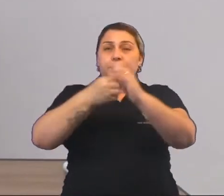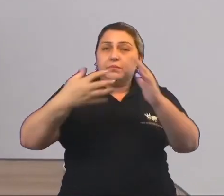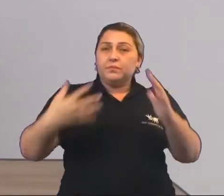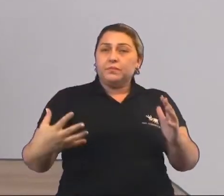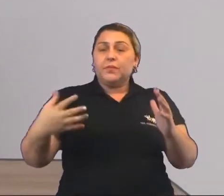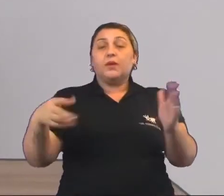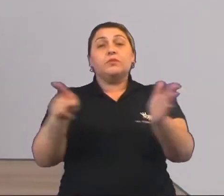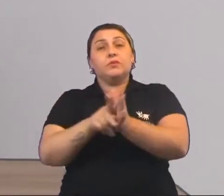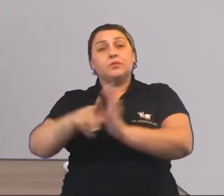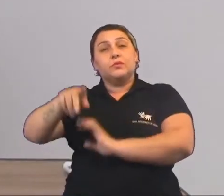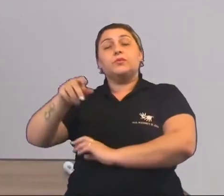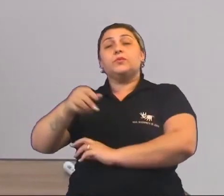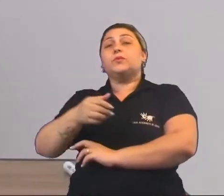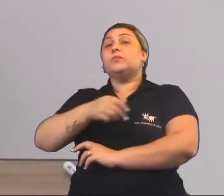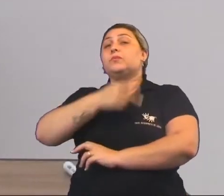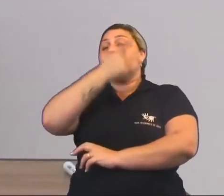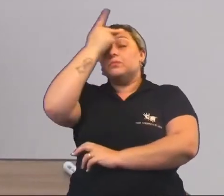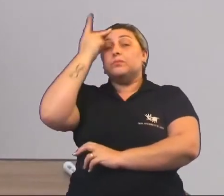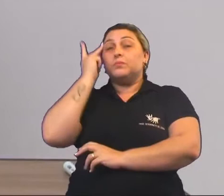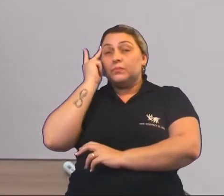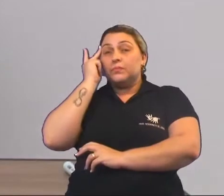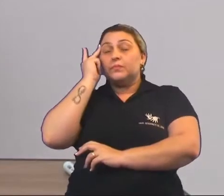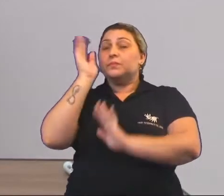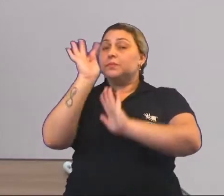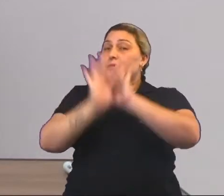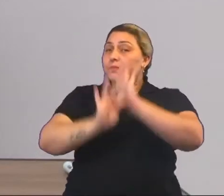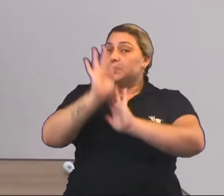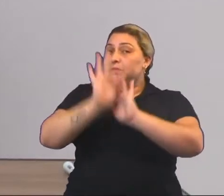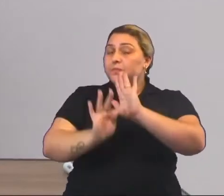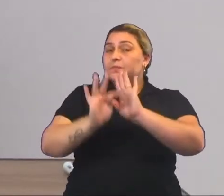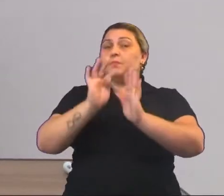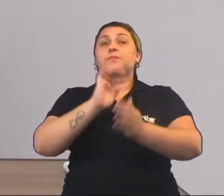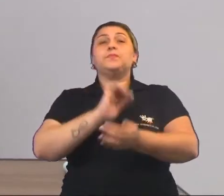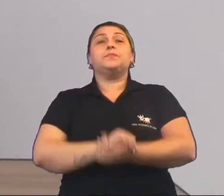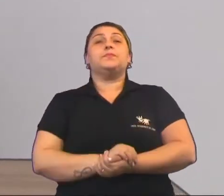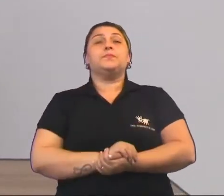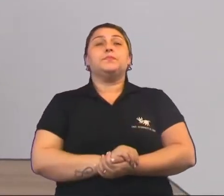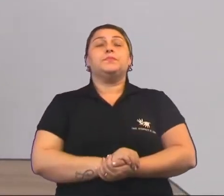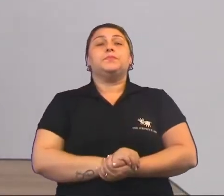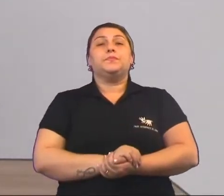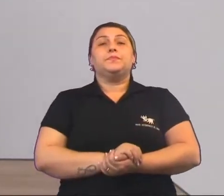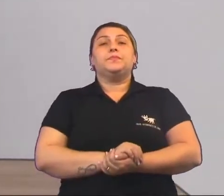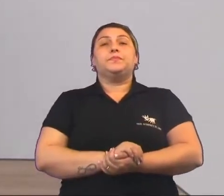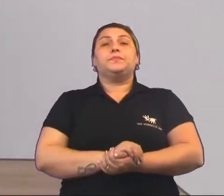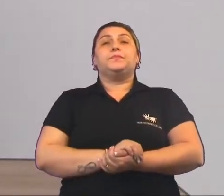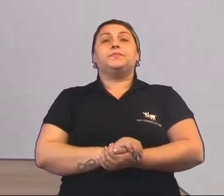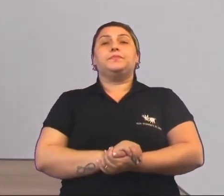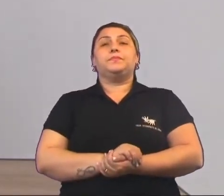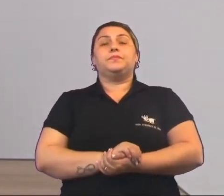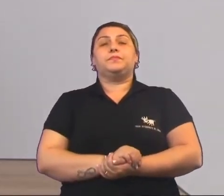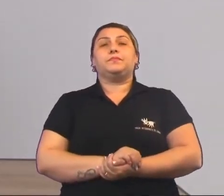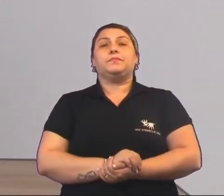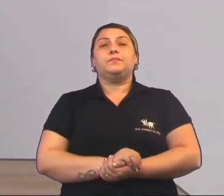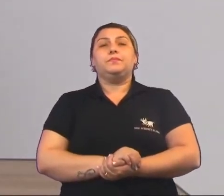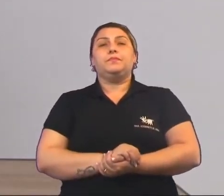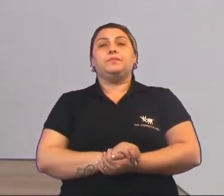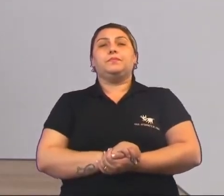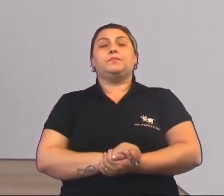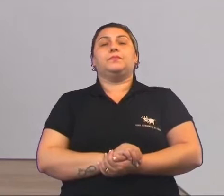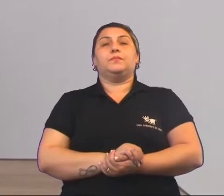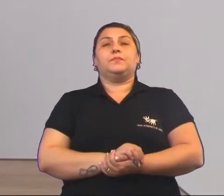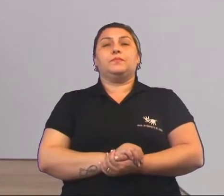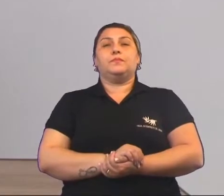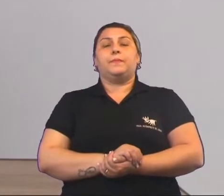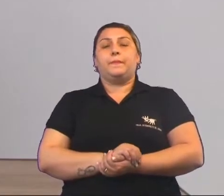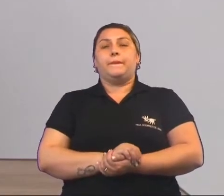características, eles desenvolvem ali no decorrer do texto ações humanas, ou seja, eles se